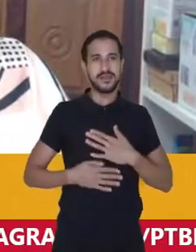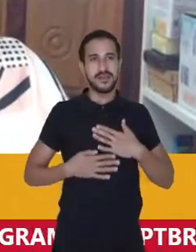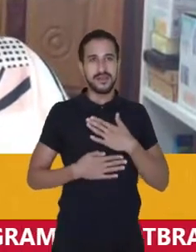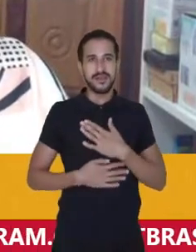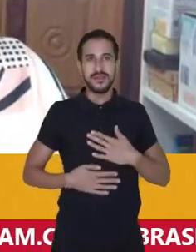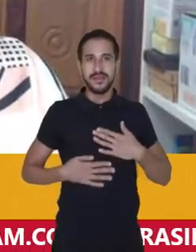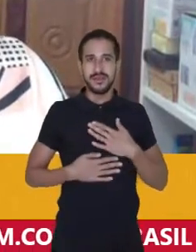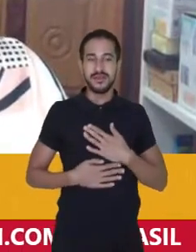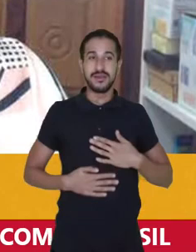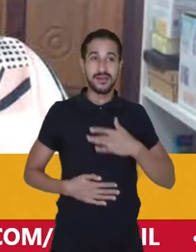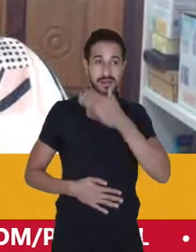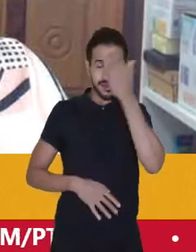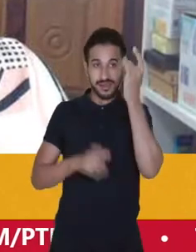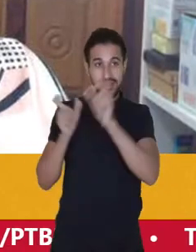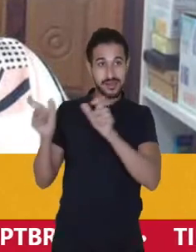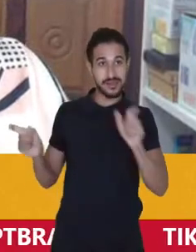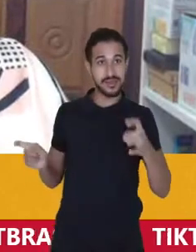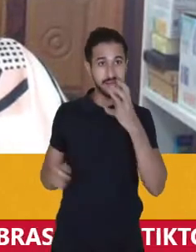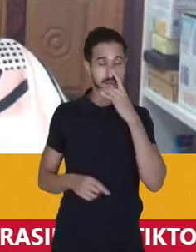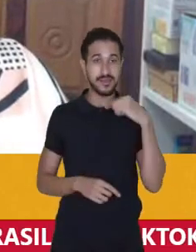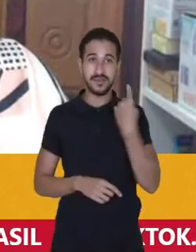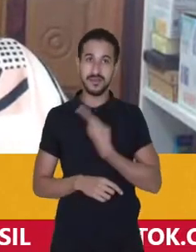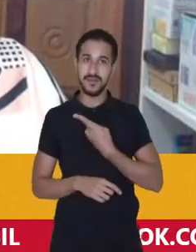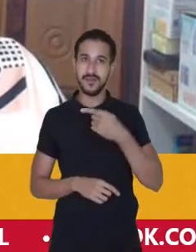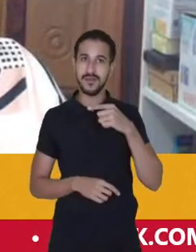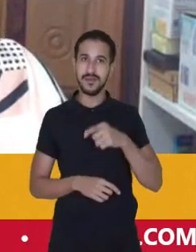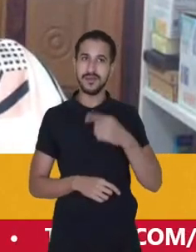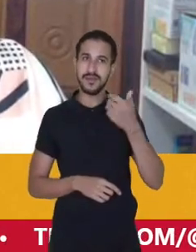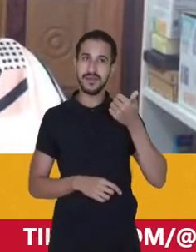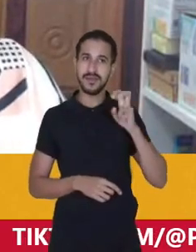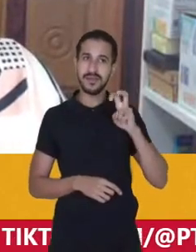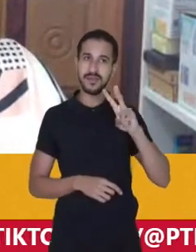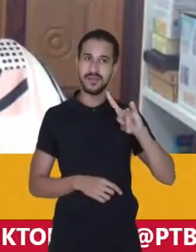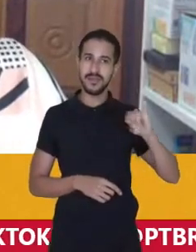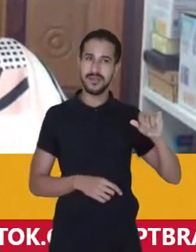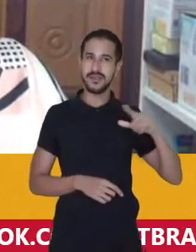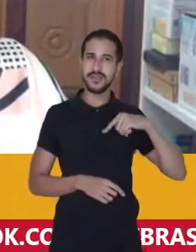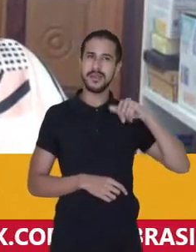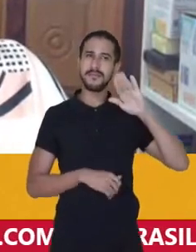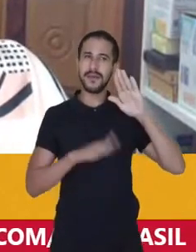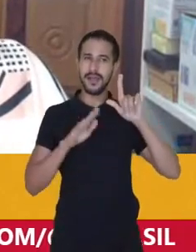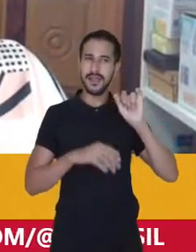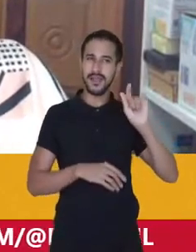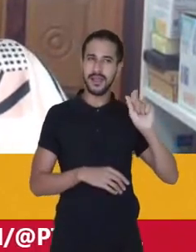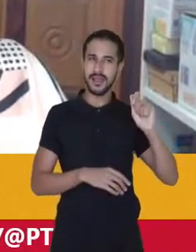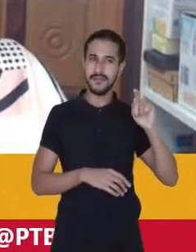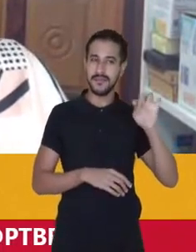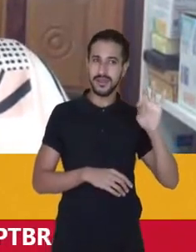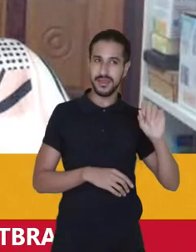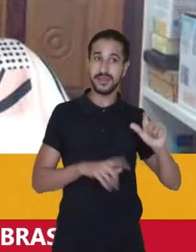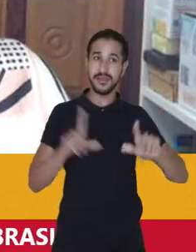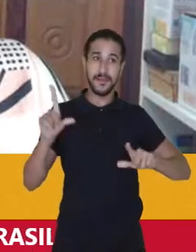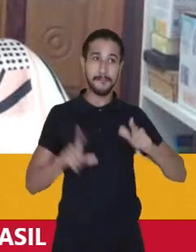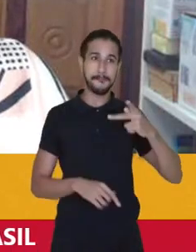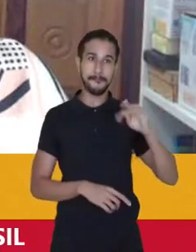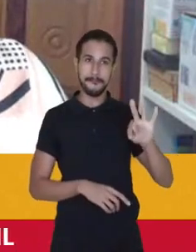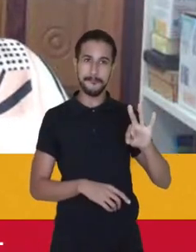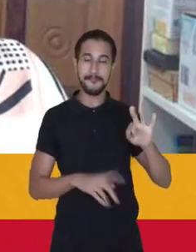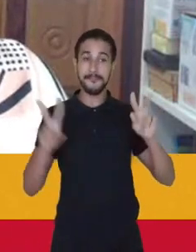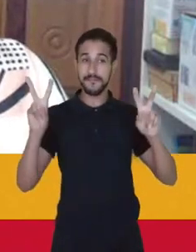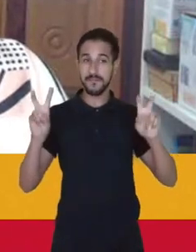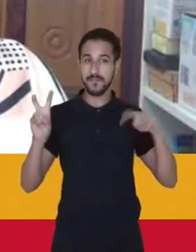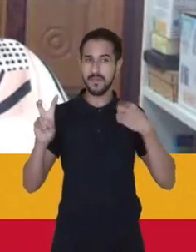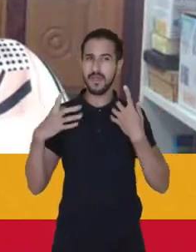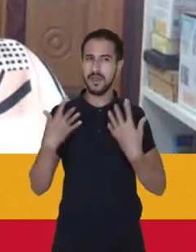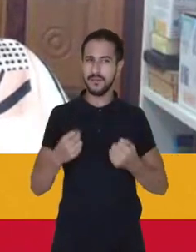prazer. As pessoas que nos assistem daqui a 15 dias, tem mais Liga Preta na TVPT. O tema que